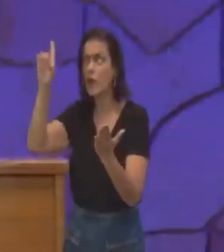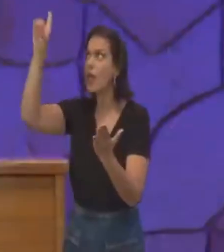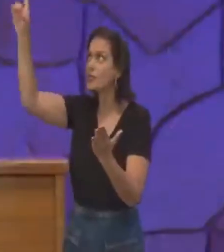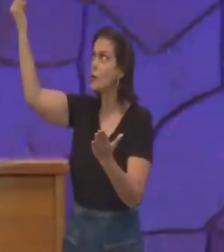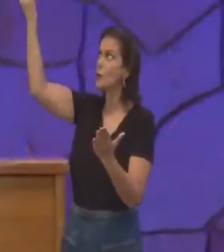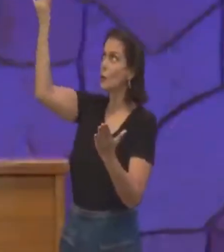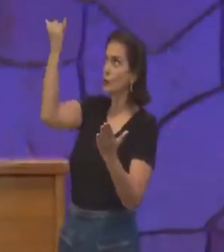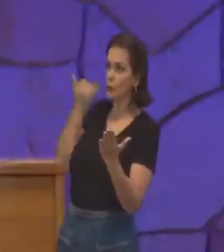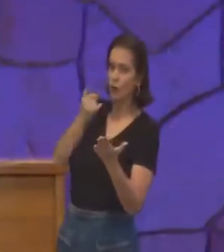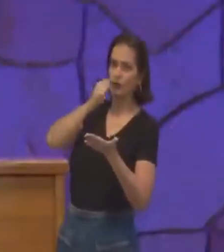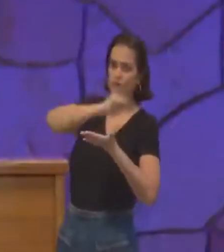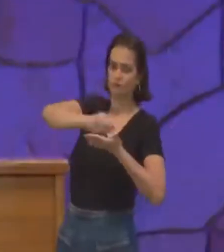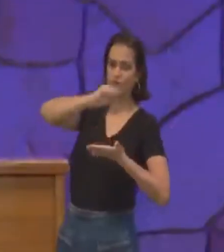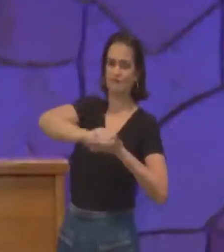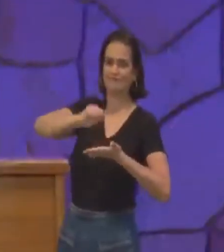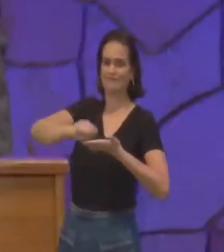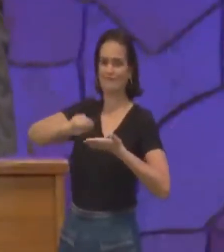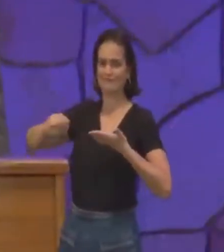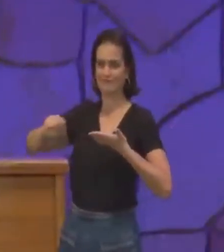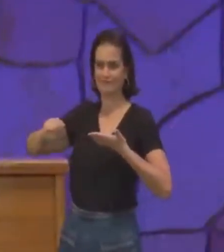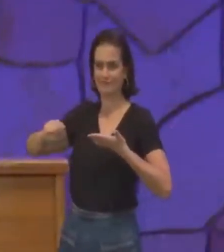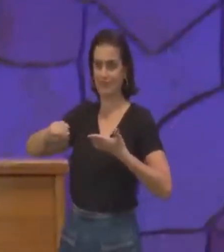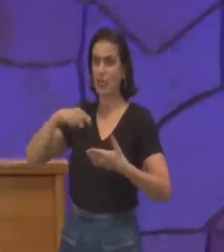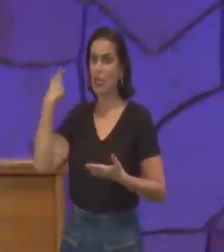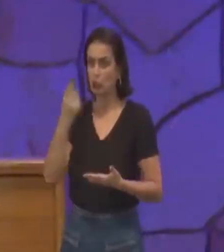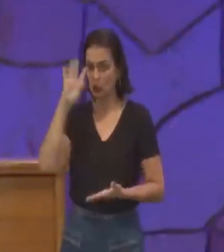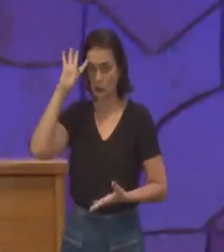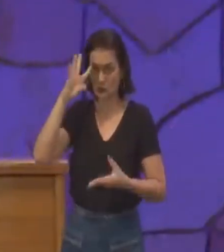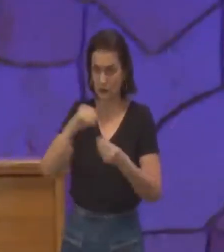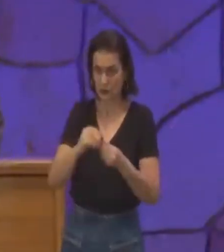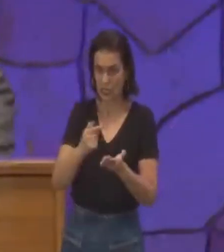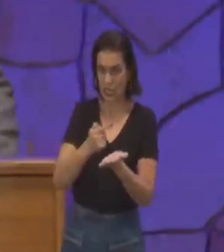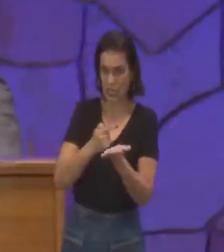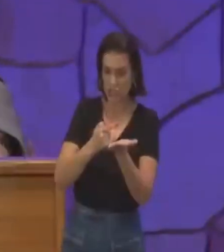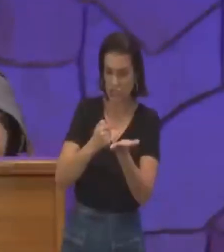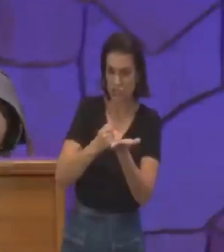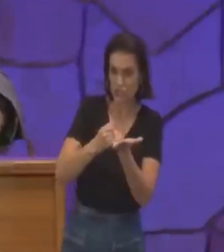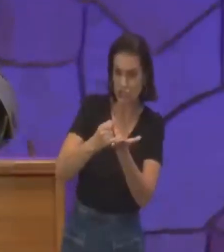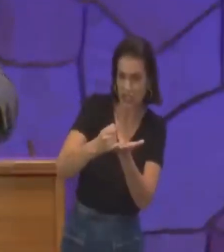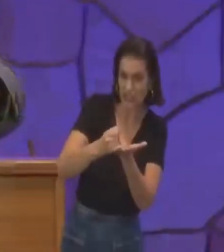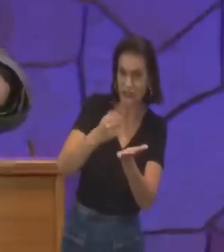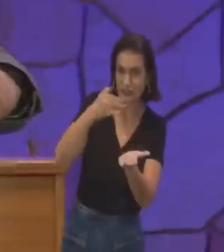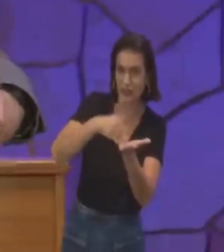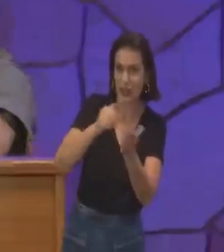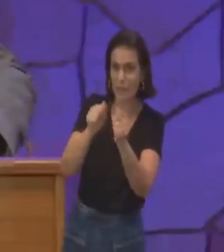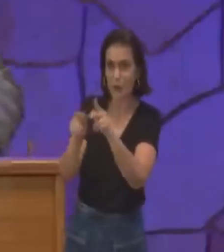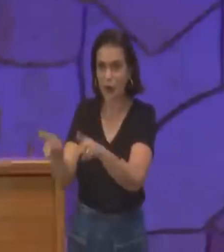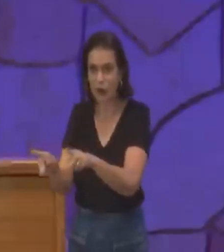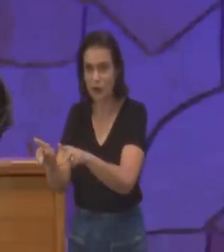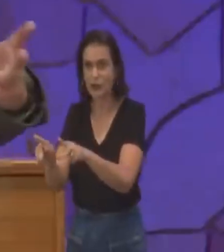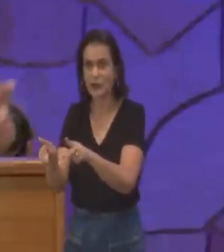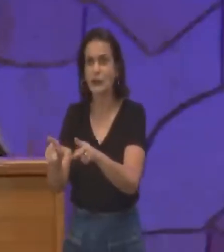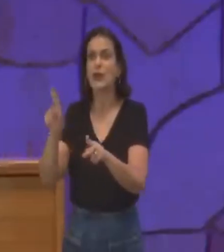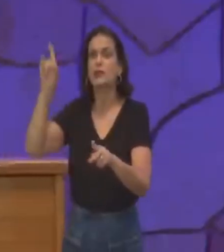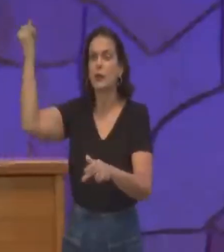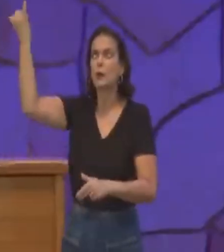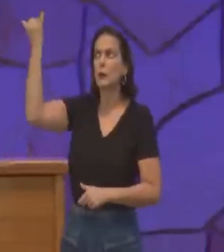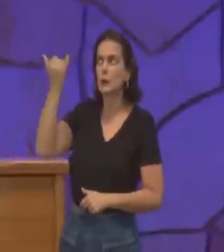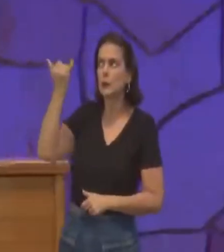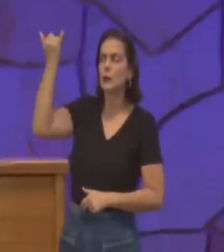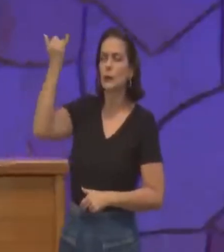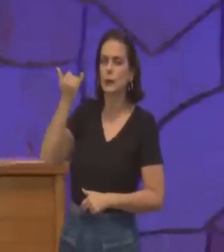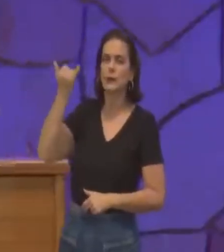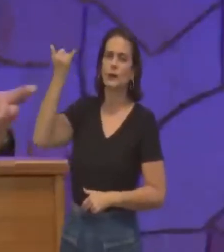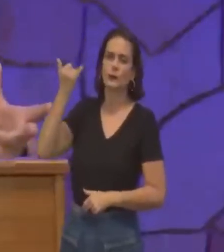por Deus. Então nós entendemos que de Gênesis a Apocalipse, a palavra de Deus ela é uma inspiração do